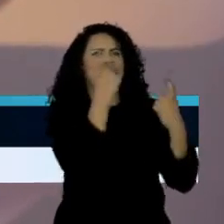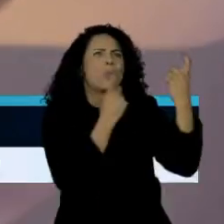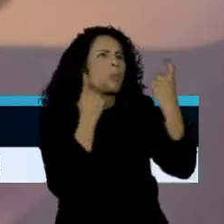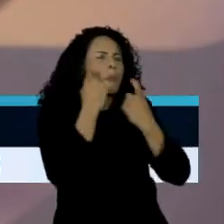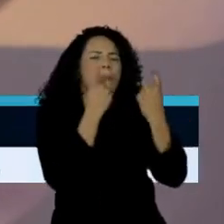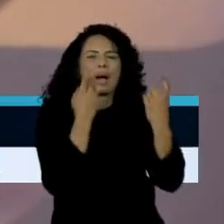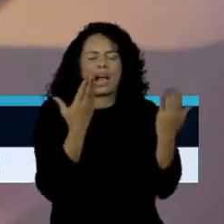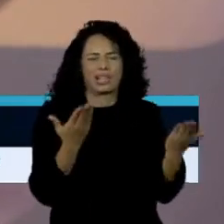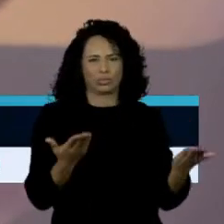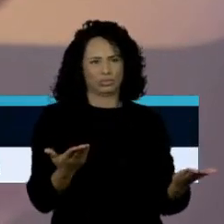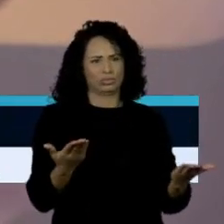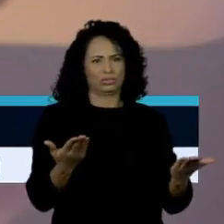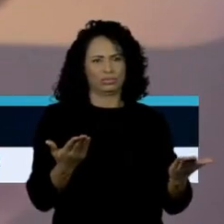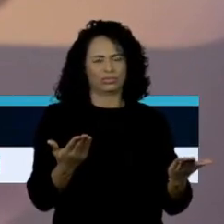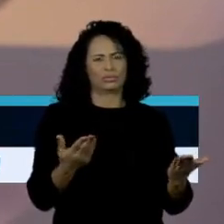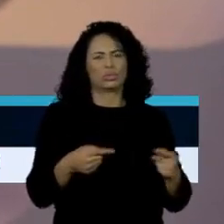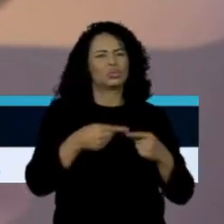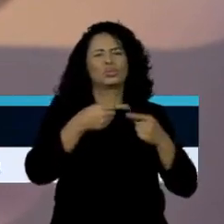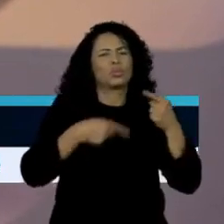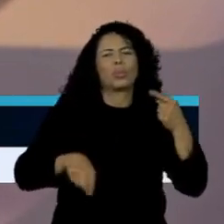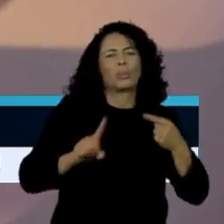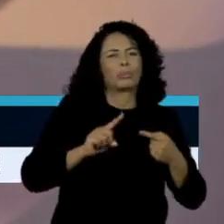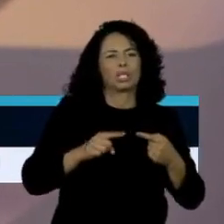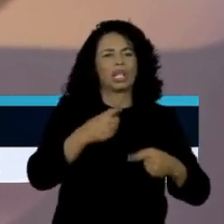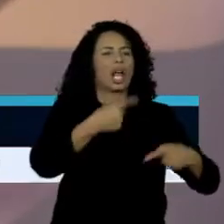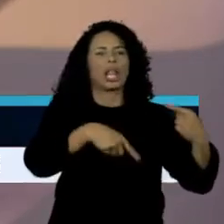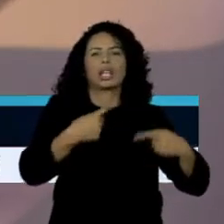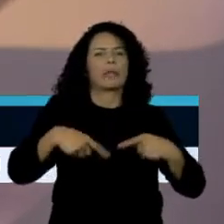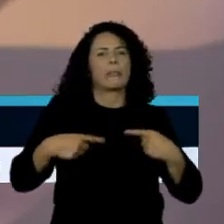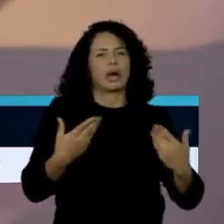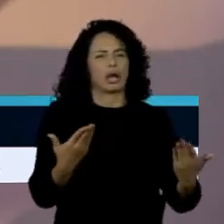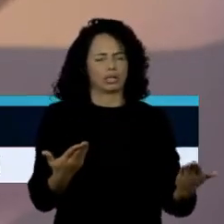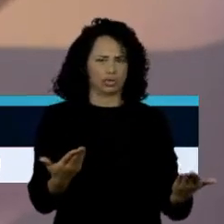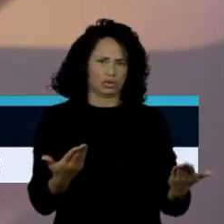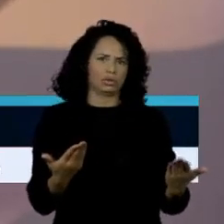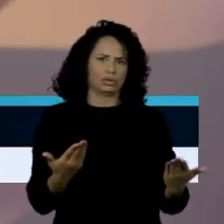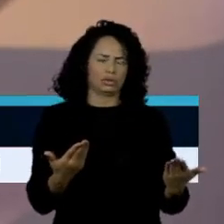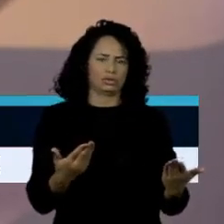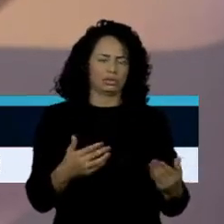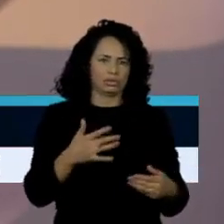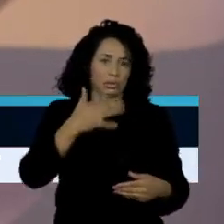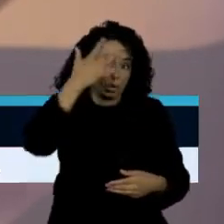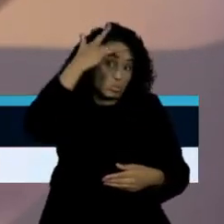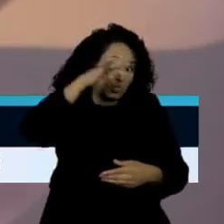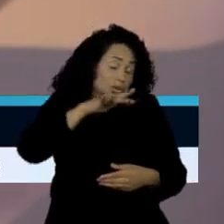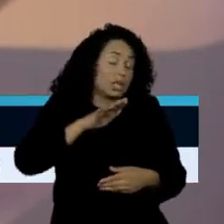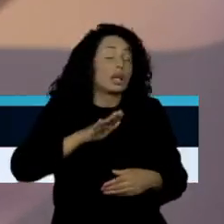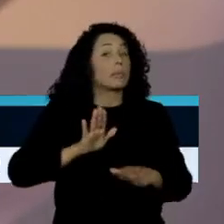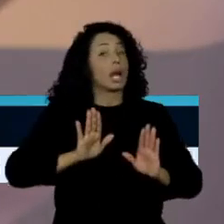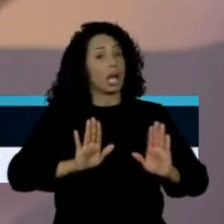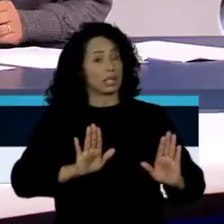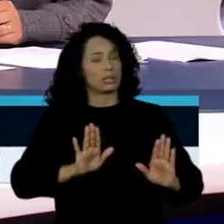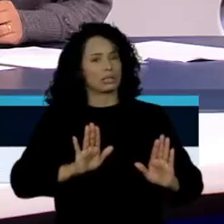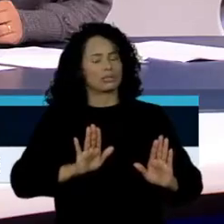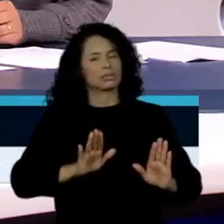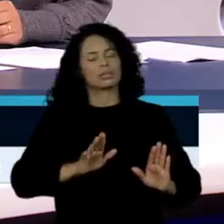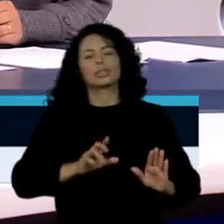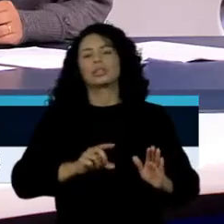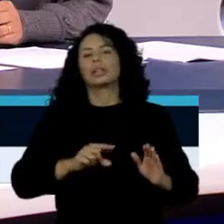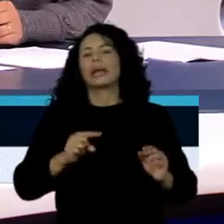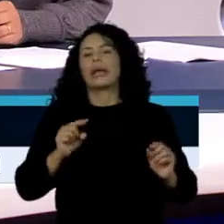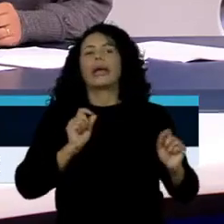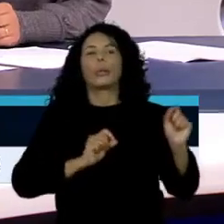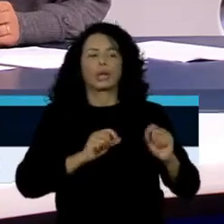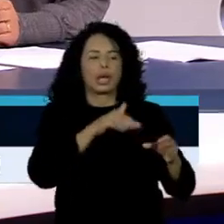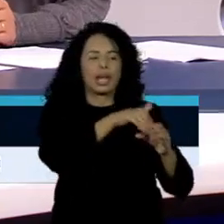fugir do debate não sei se todo mundo percebeu mas essa vai ser uma eleição de contrário